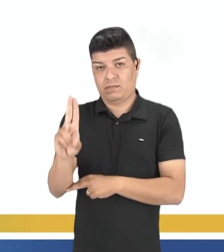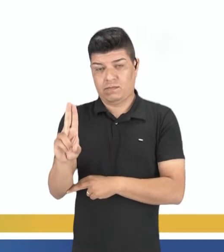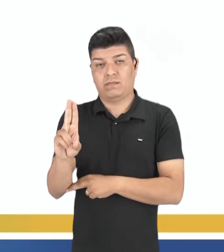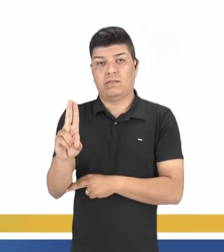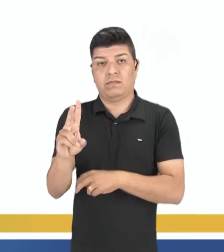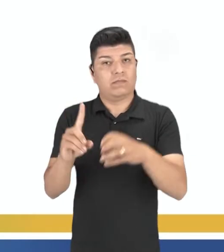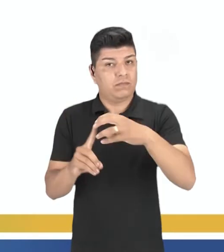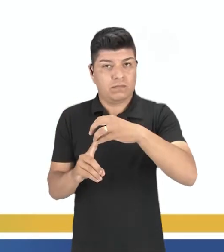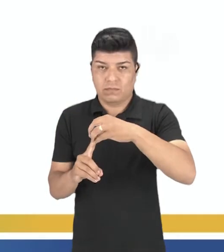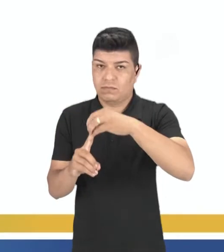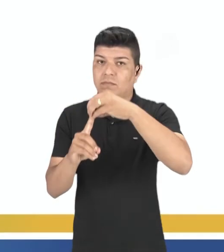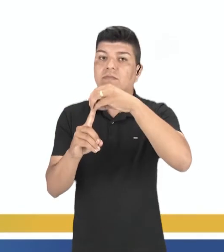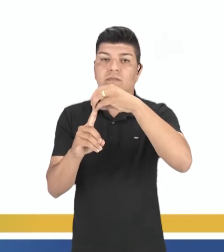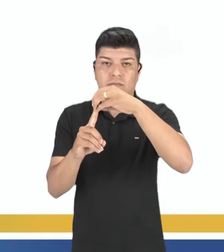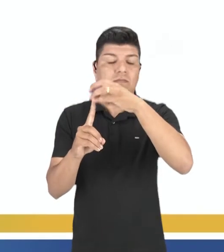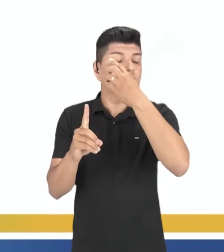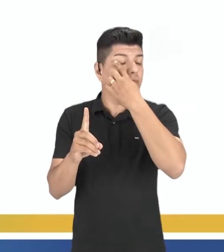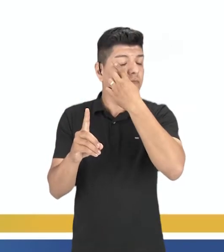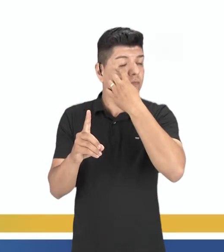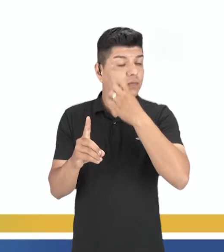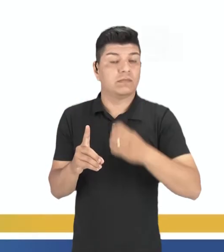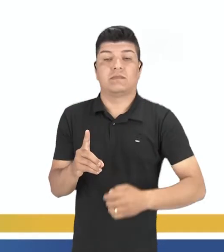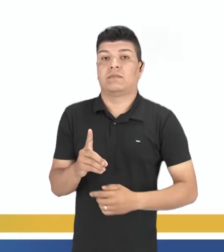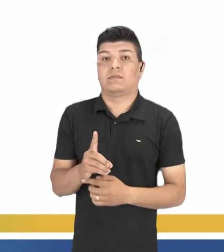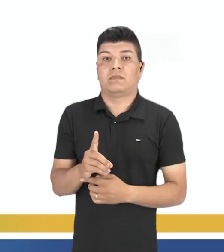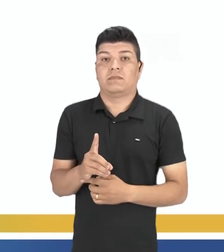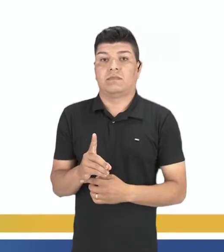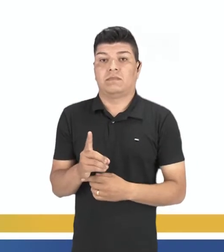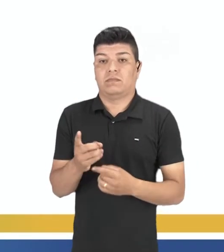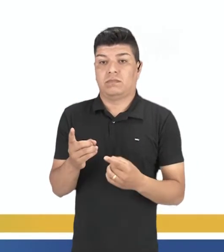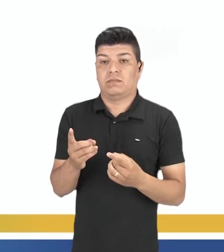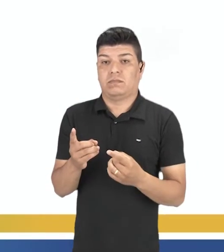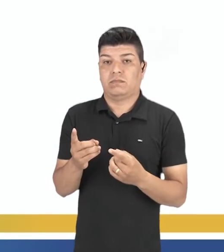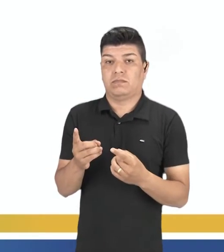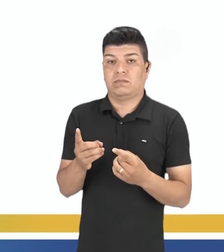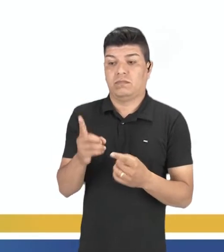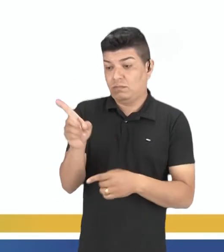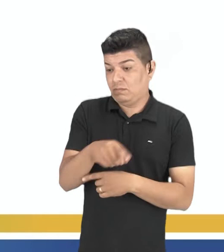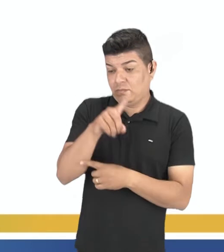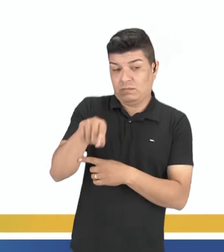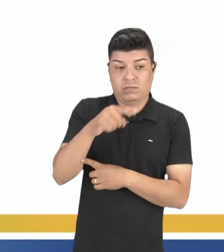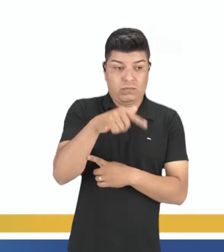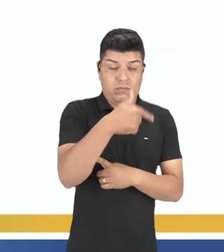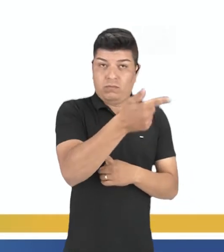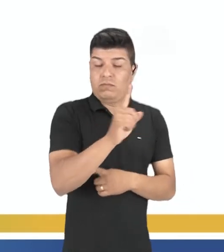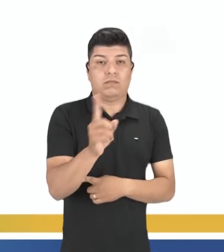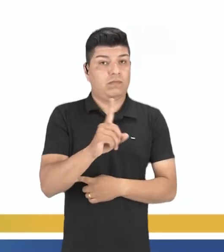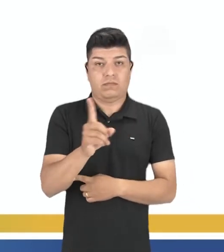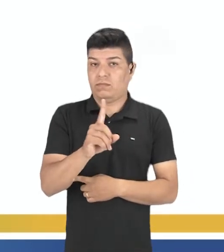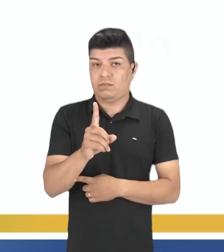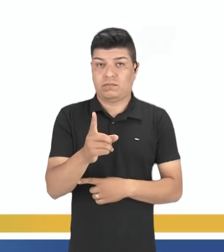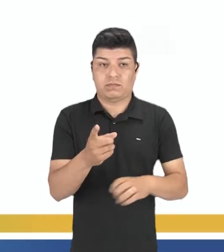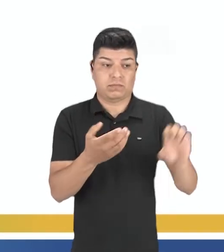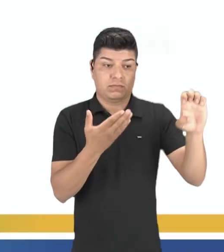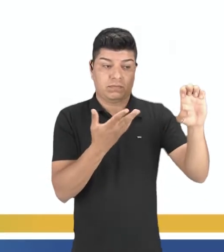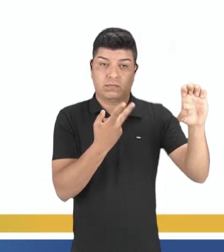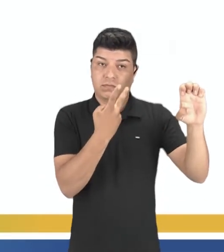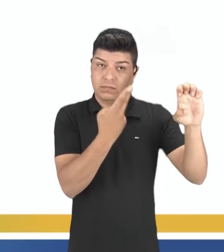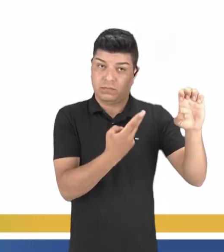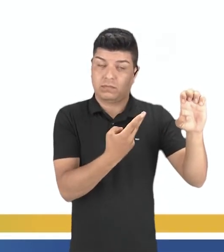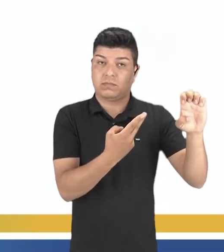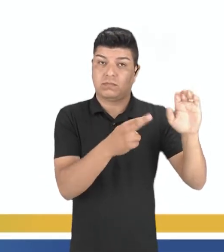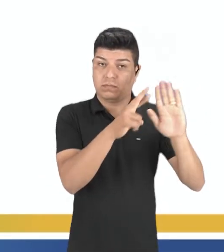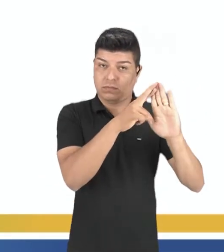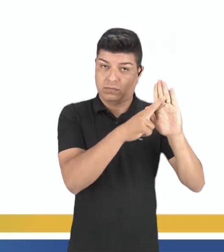são exclusivos, ou seja, eles não eliminam o outro, né? Diferente da regra do E, eu quero saber